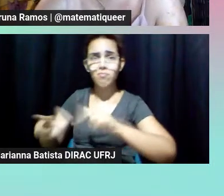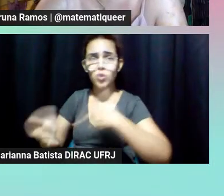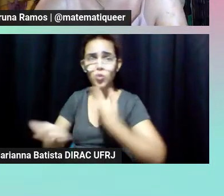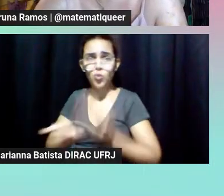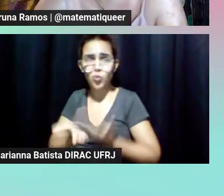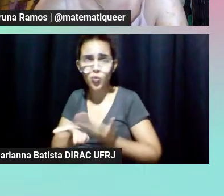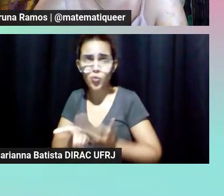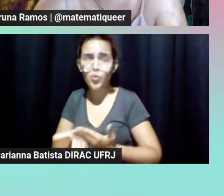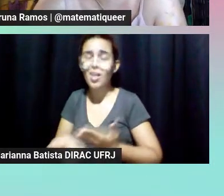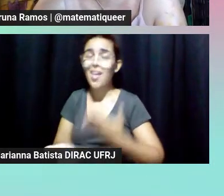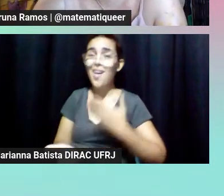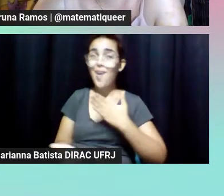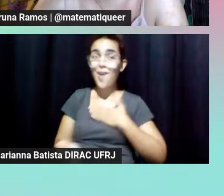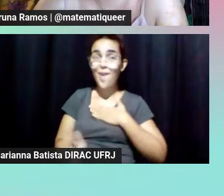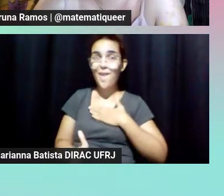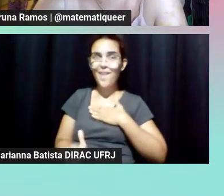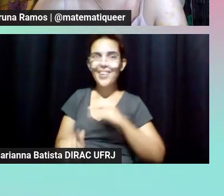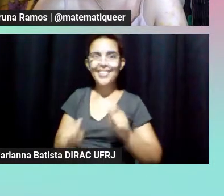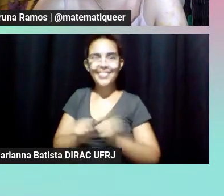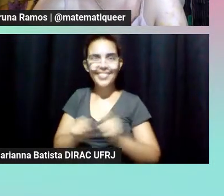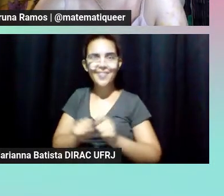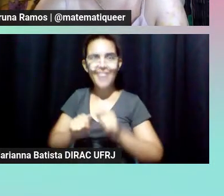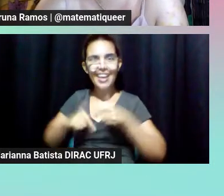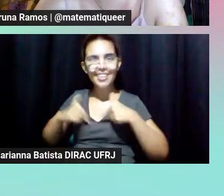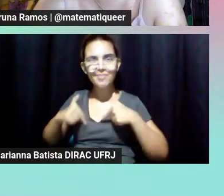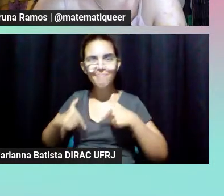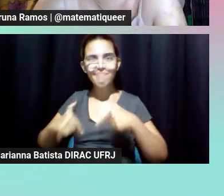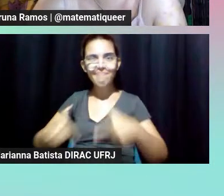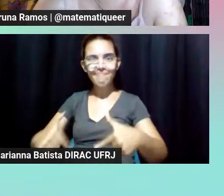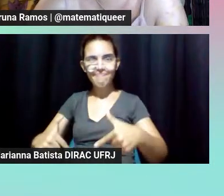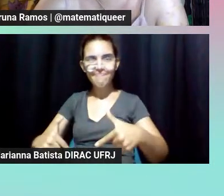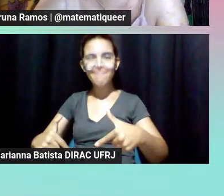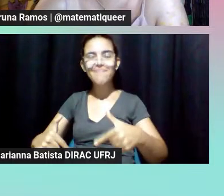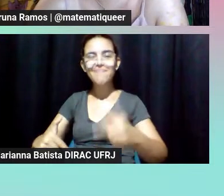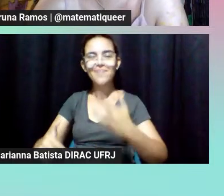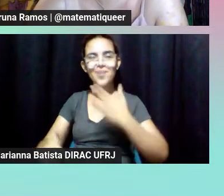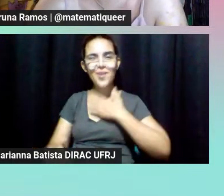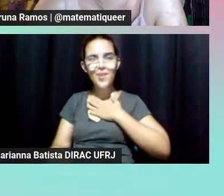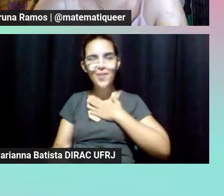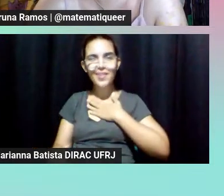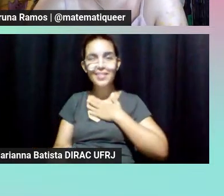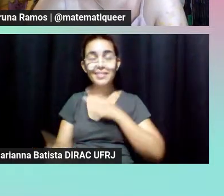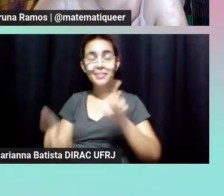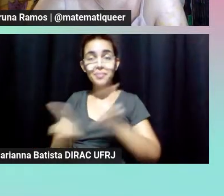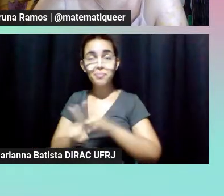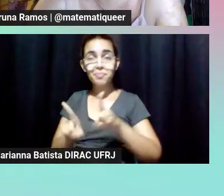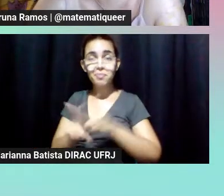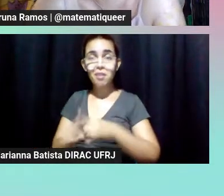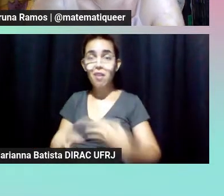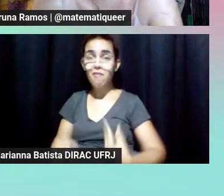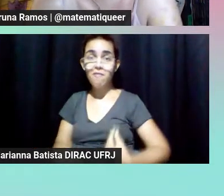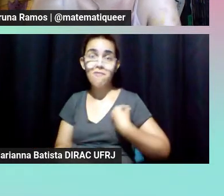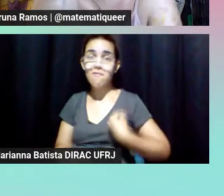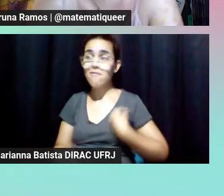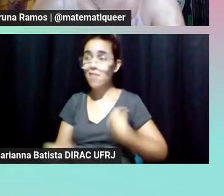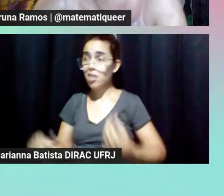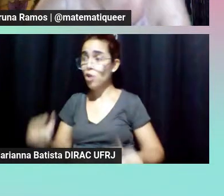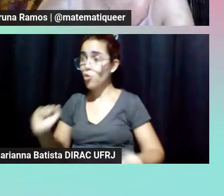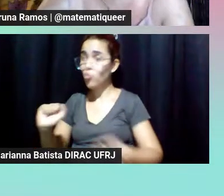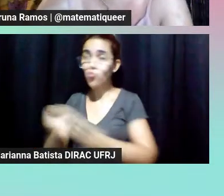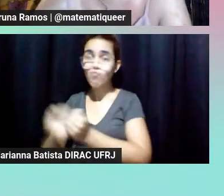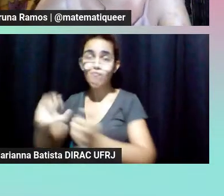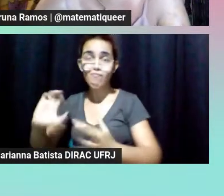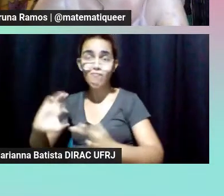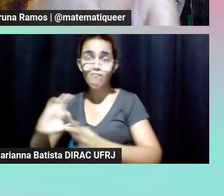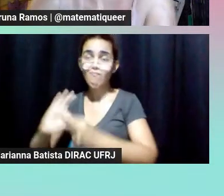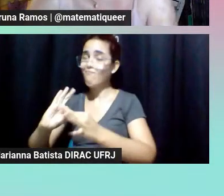do que faz, e eles estão ali também participando de tudo com a gente, porque a gente acaba compartilhando com eles